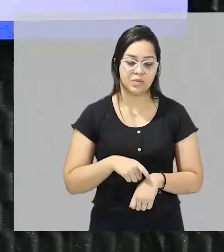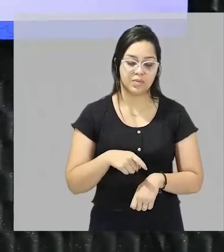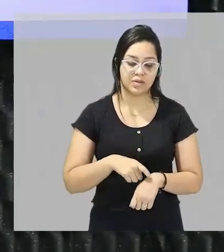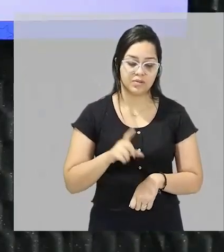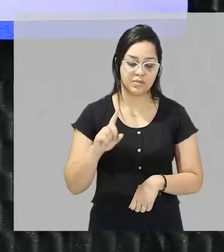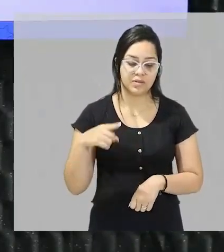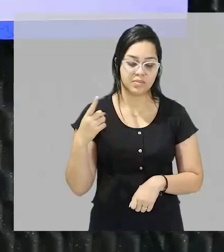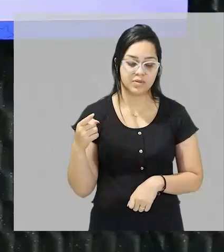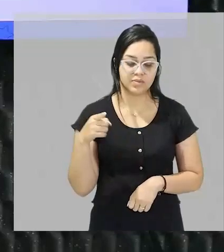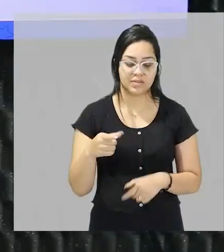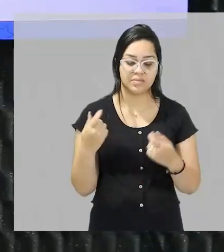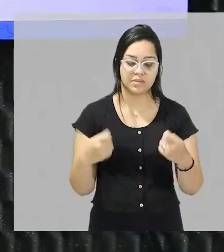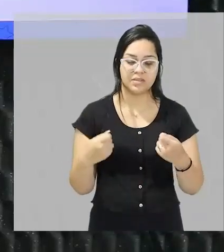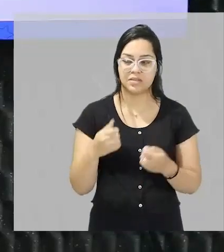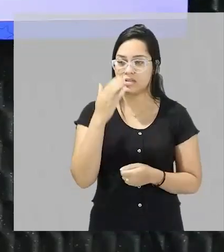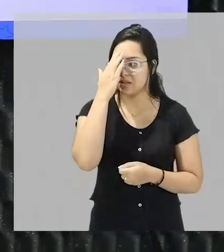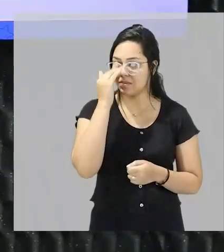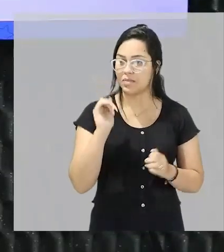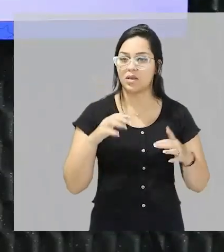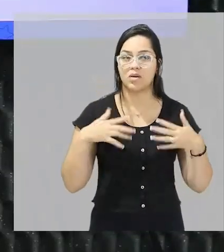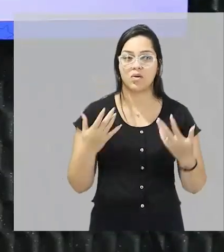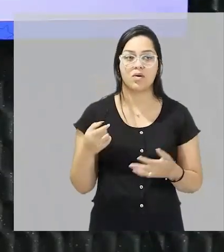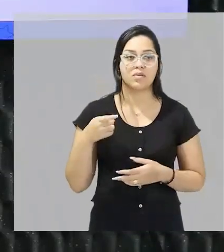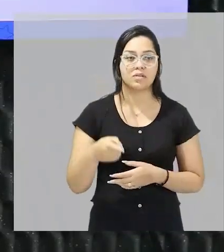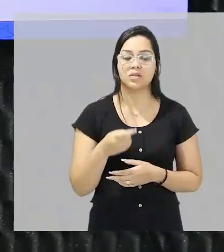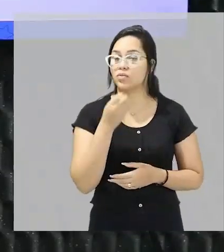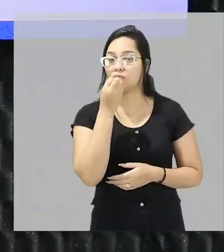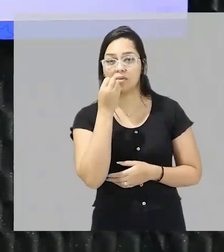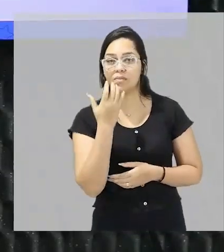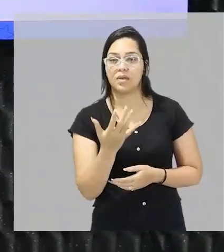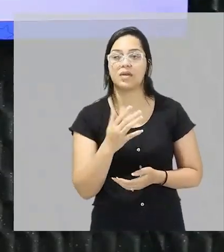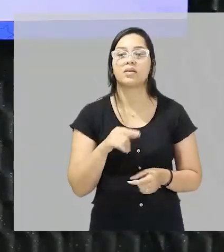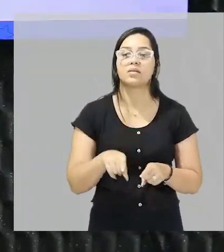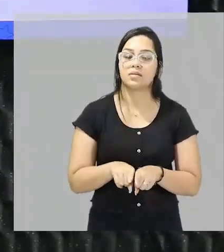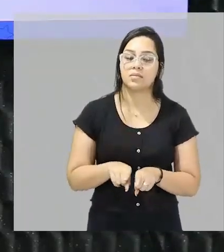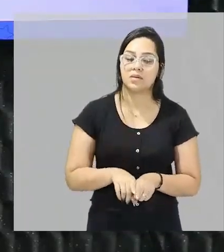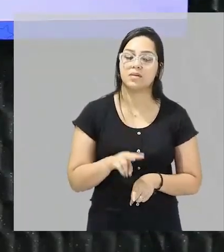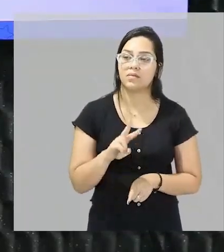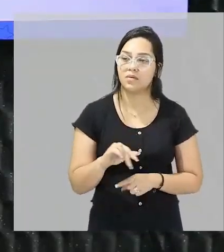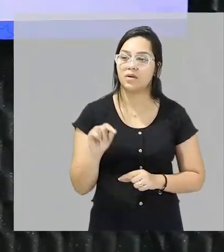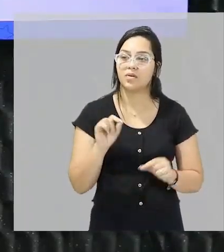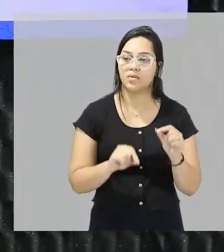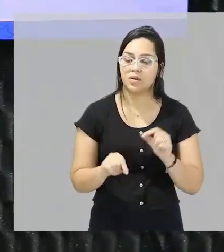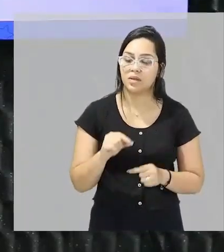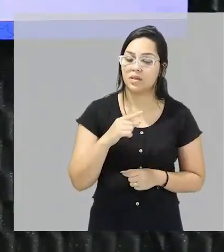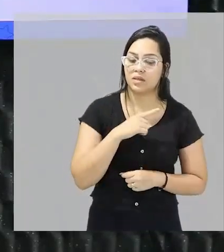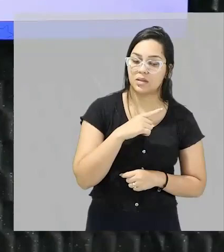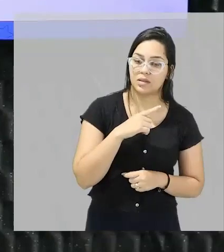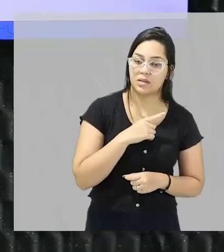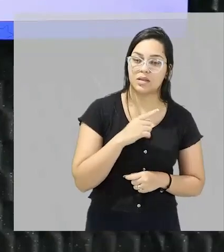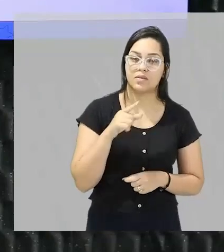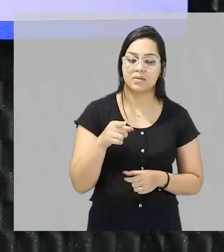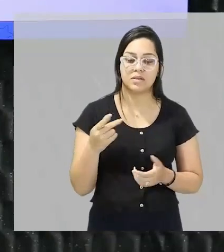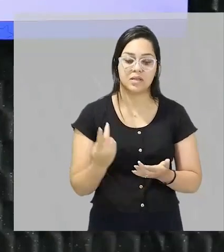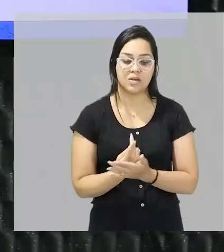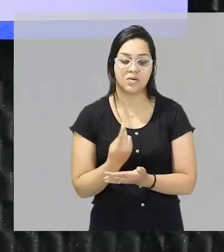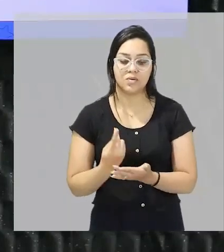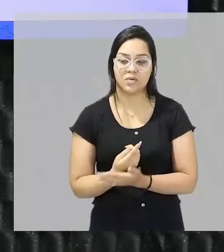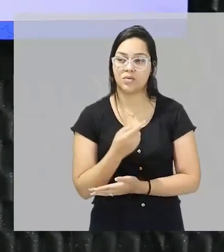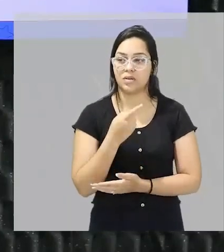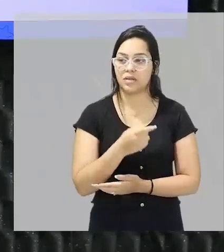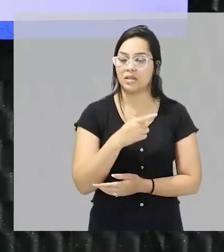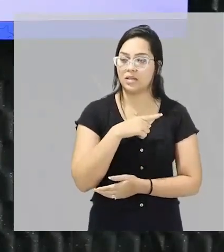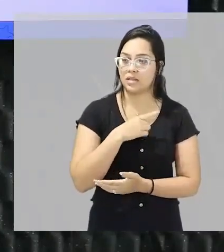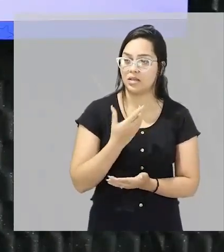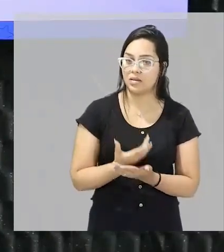posterior, você precisa saber qual competência você não foi muito bem e vai tentando corrigir ali o que você errou naquela